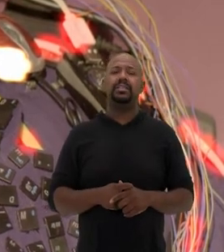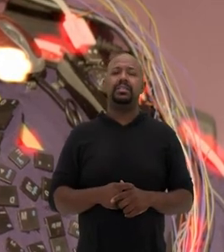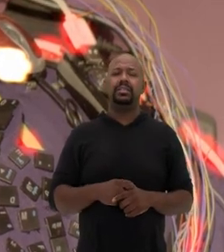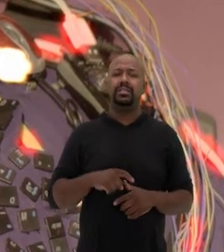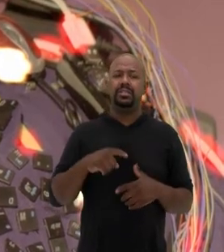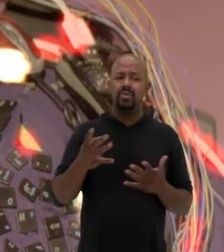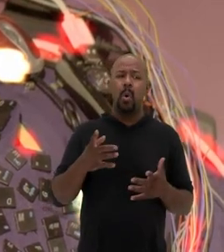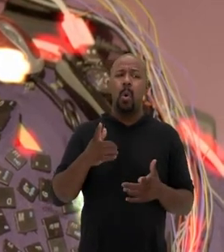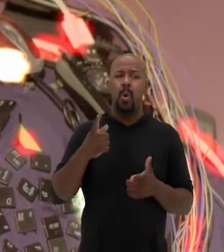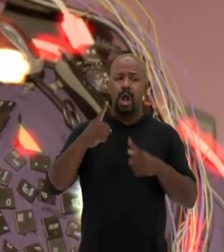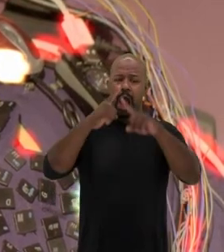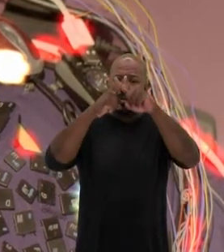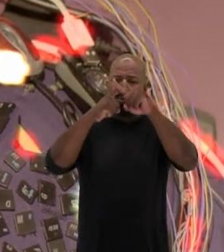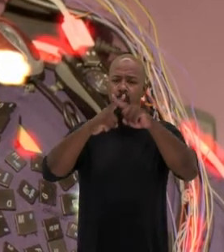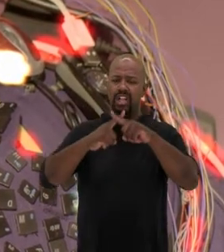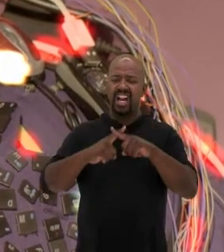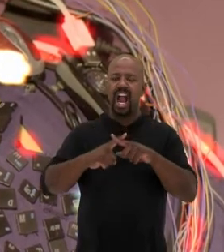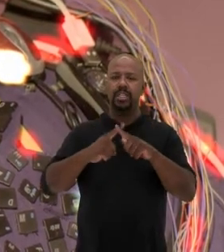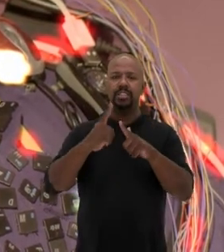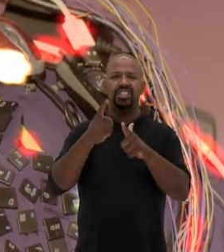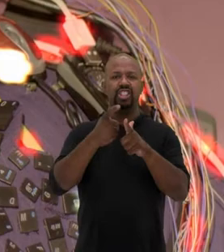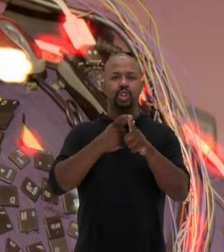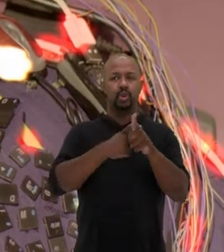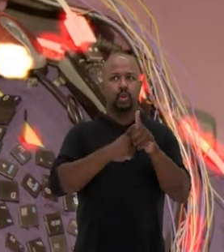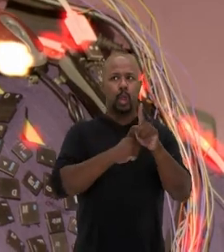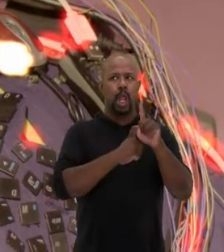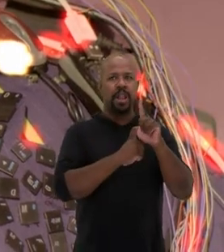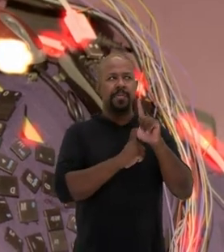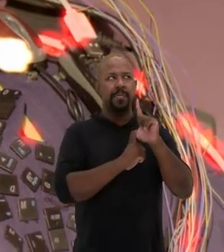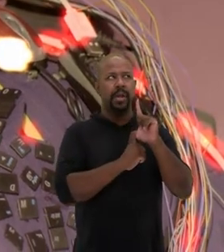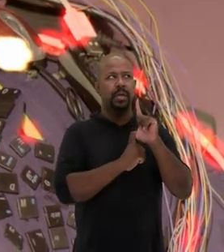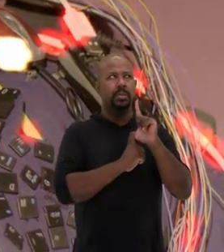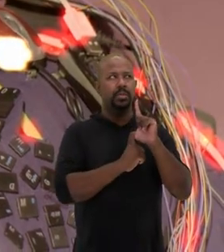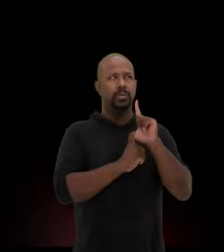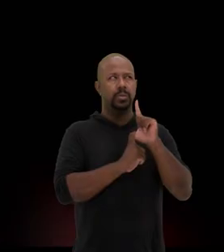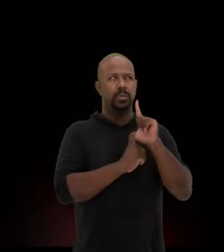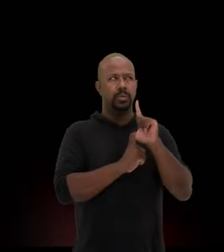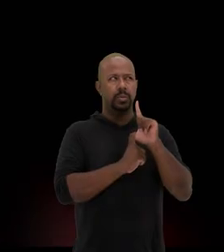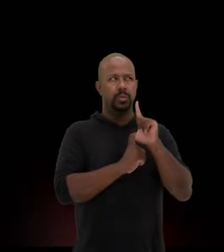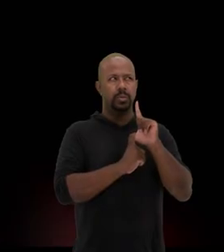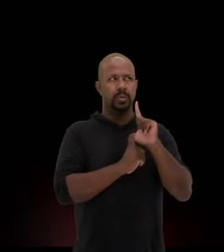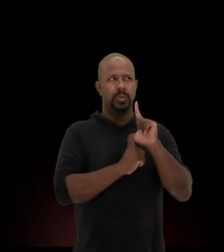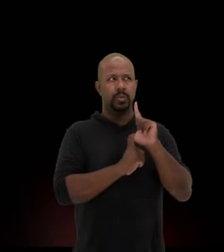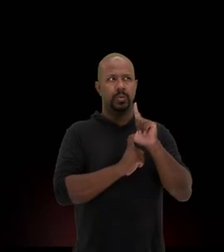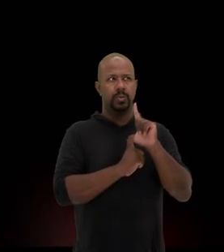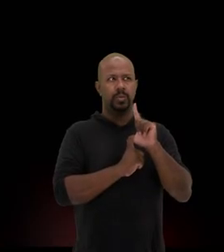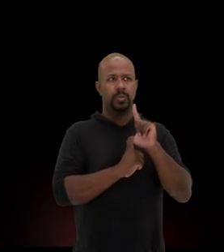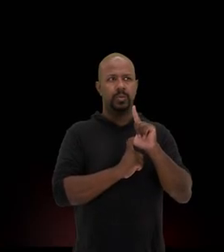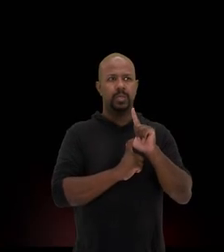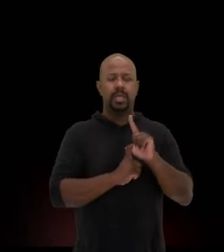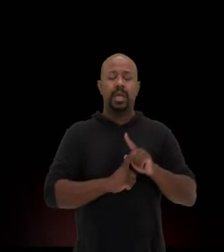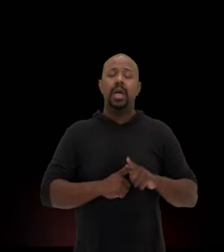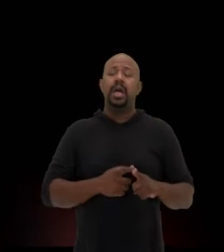O campeonato está suspenso. Luzes vermelhas e amarelas se acendem em sua roupa. Está com a boca